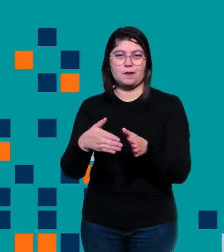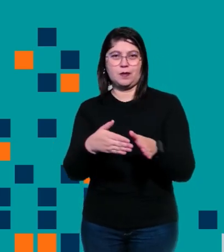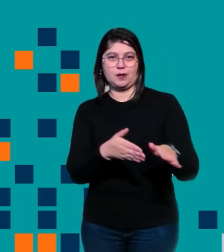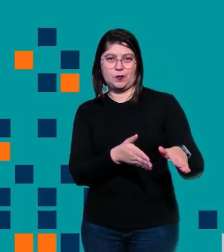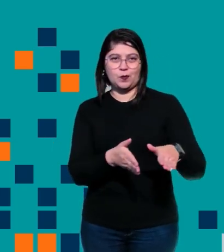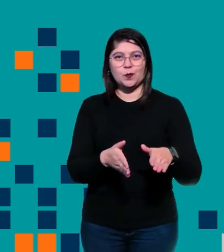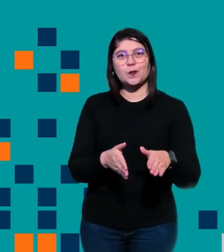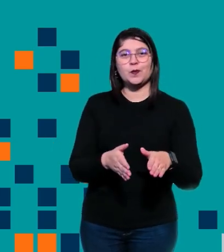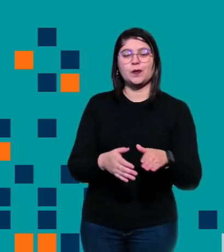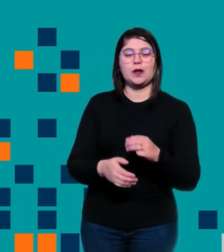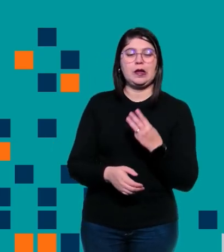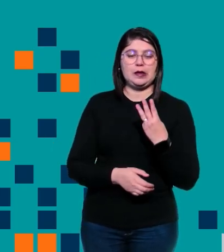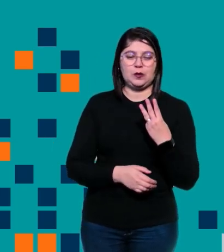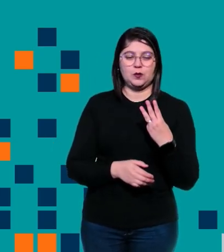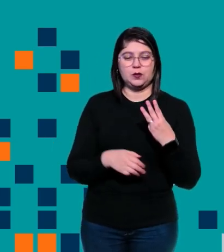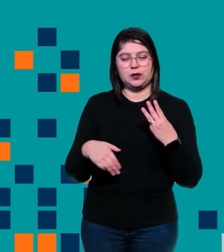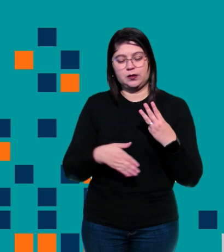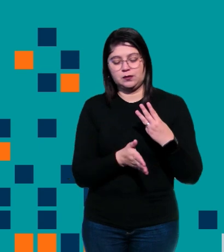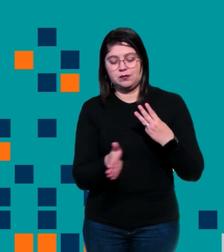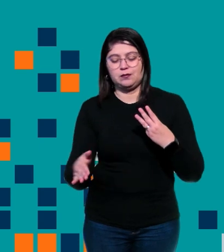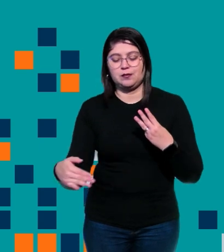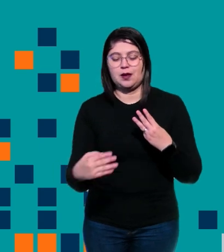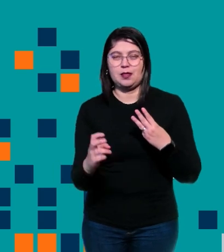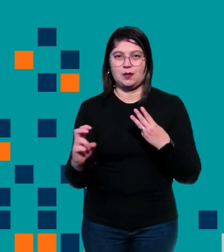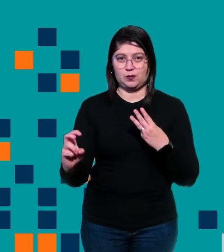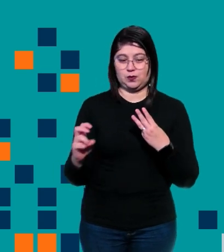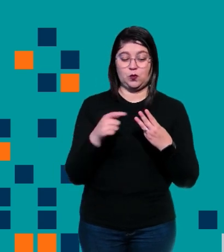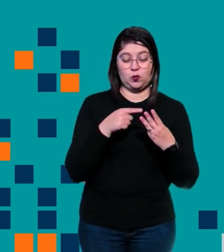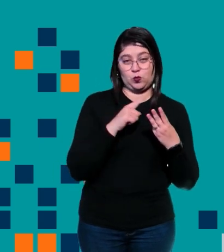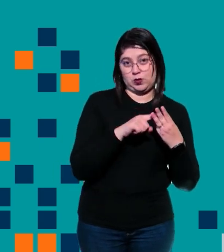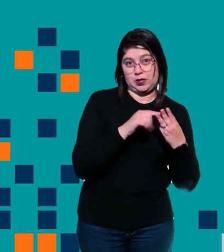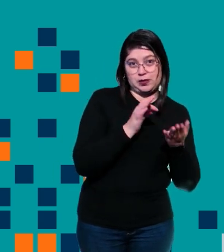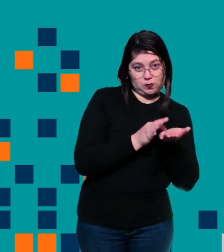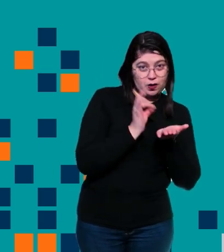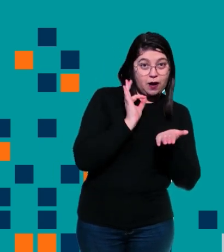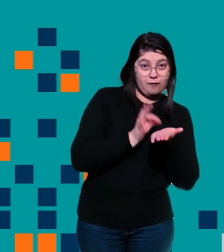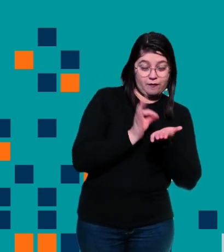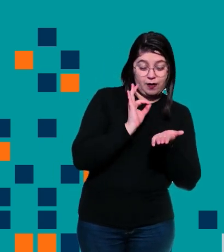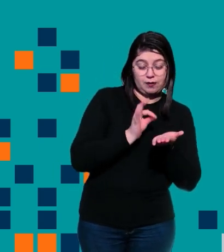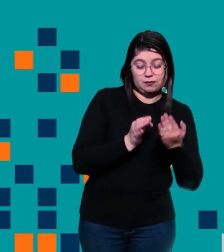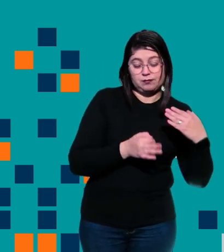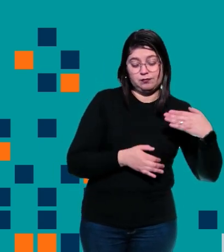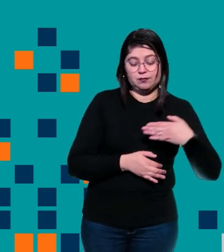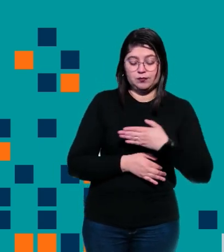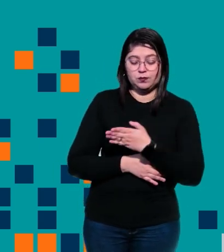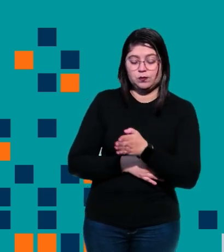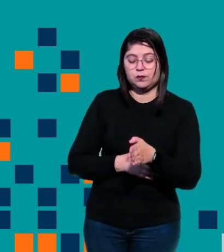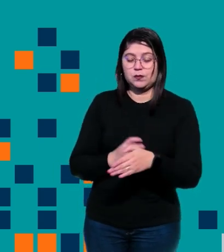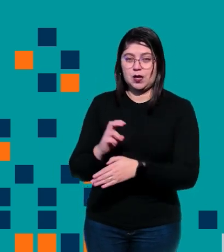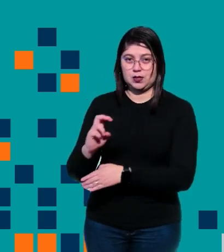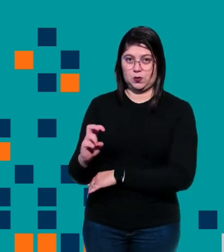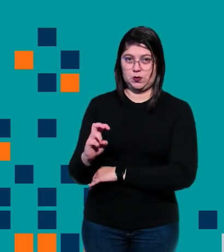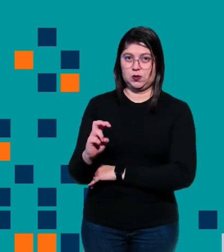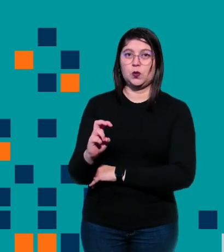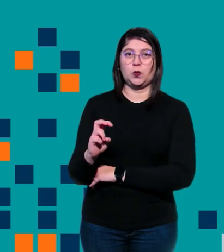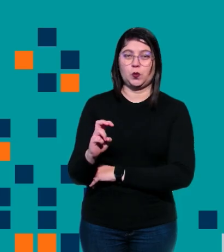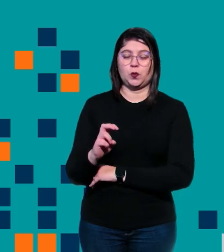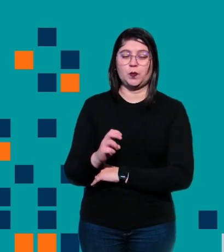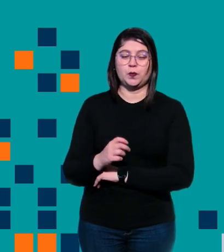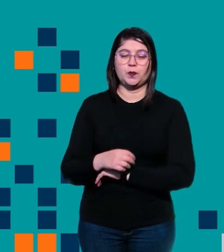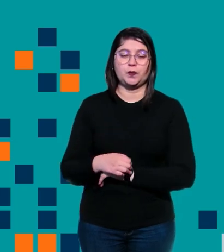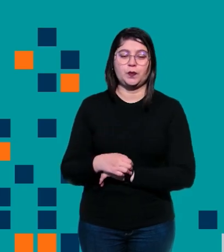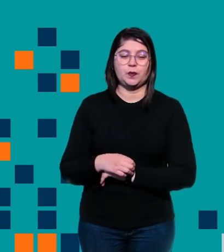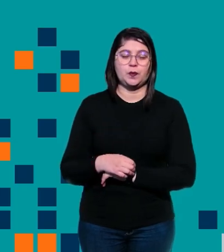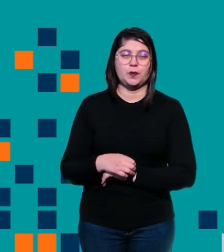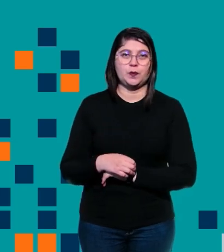do 3, que é o café, né? Passa essa passarelinha no 4.